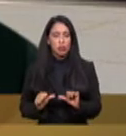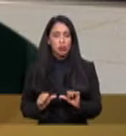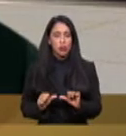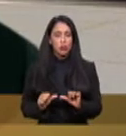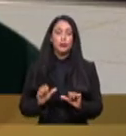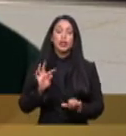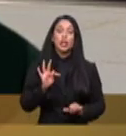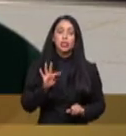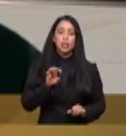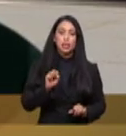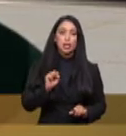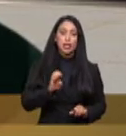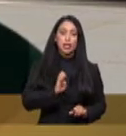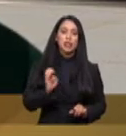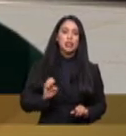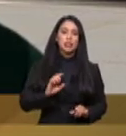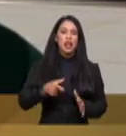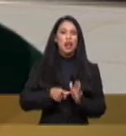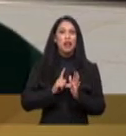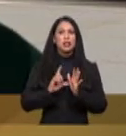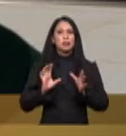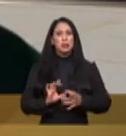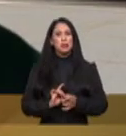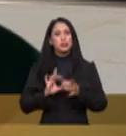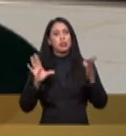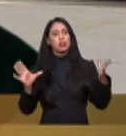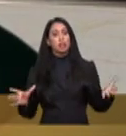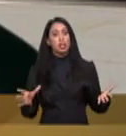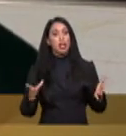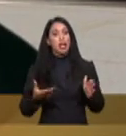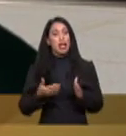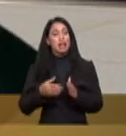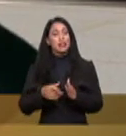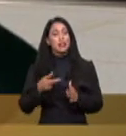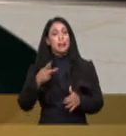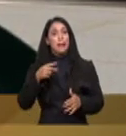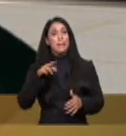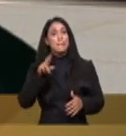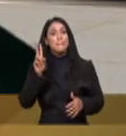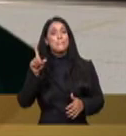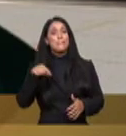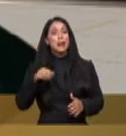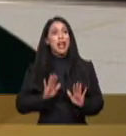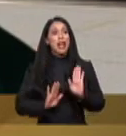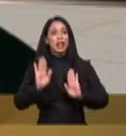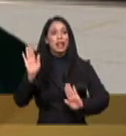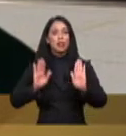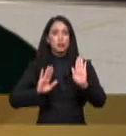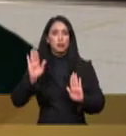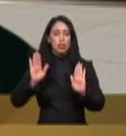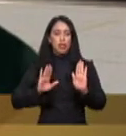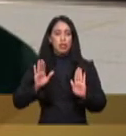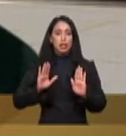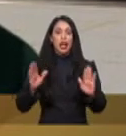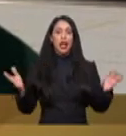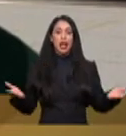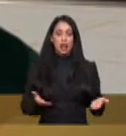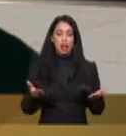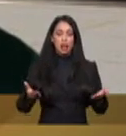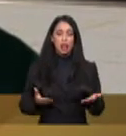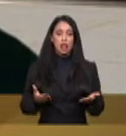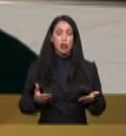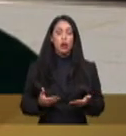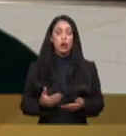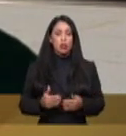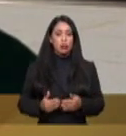o TSE, que antes permitiu o impulsionamento apenas na pré-campanha, antes da alteração de 2017, passou a contemplar